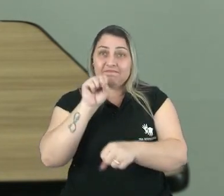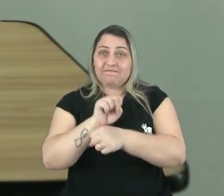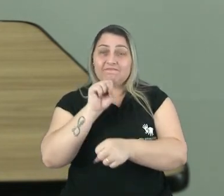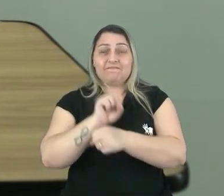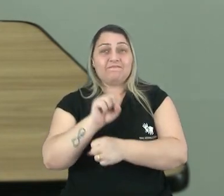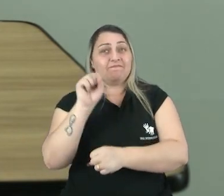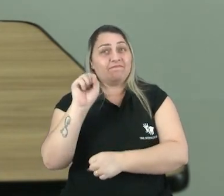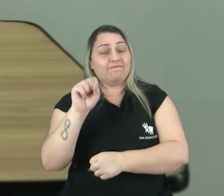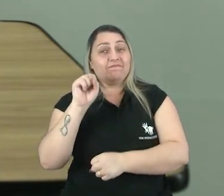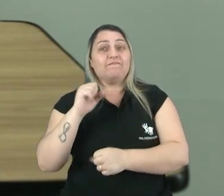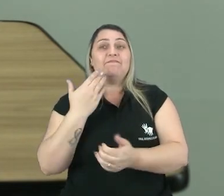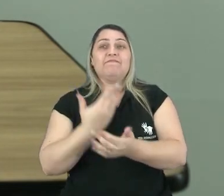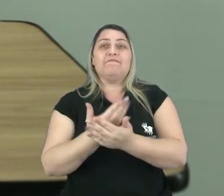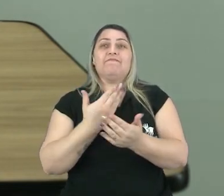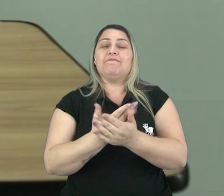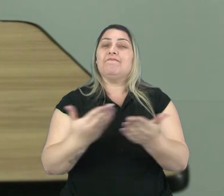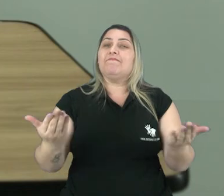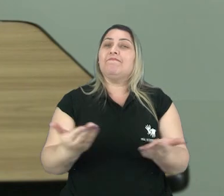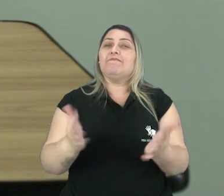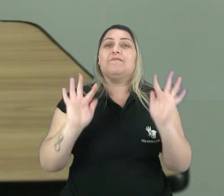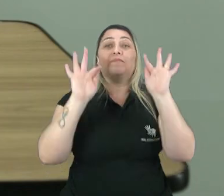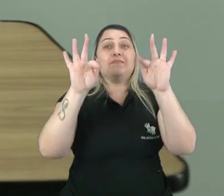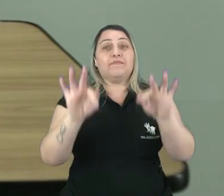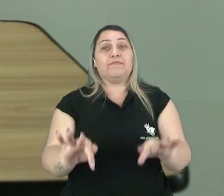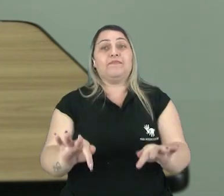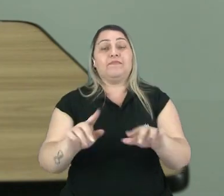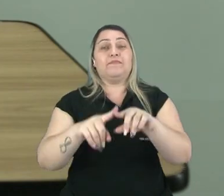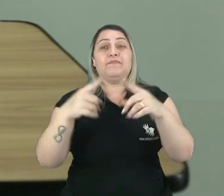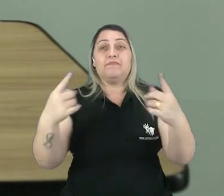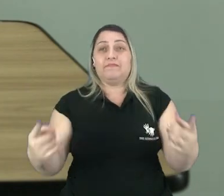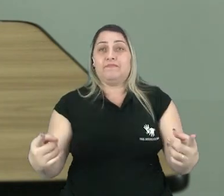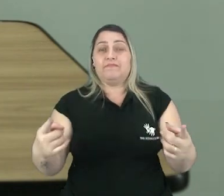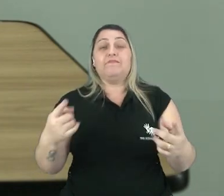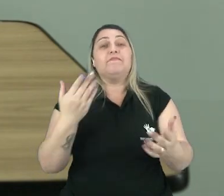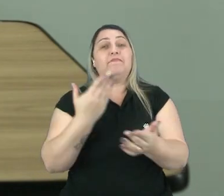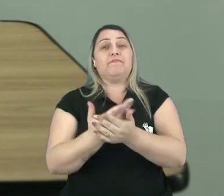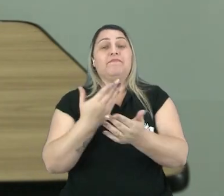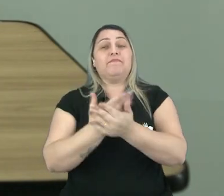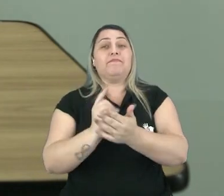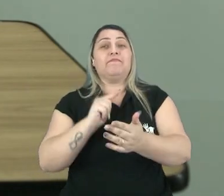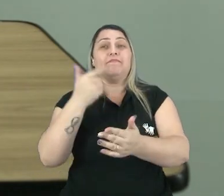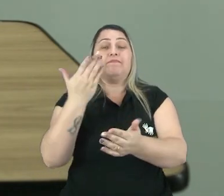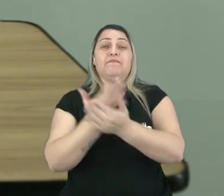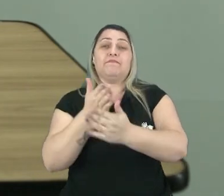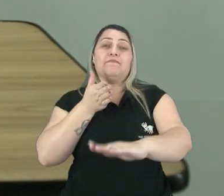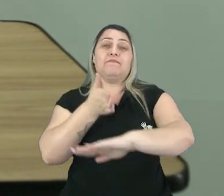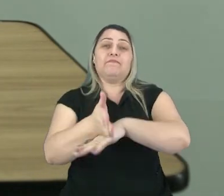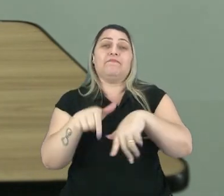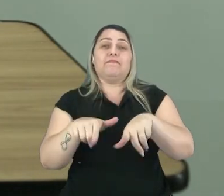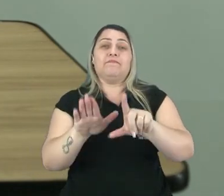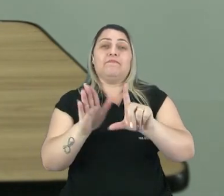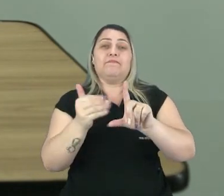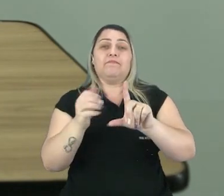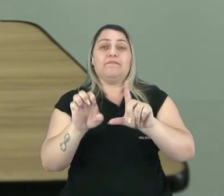que sim! A nossa aula de hoje chegou ao fim. Mas para esta e outras aulas,